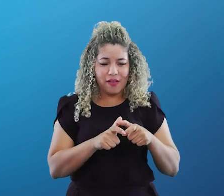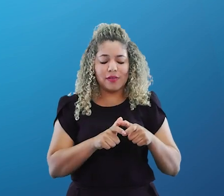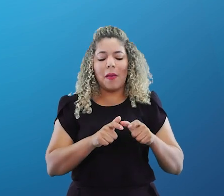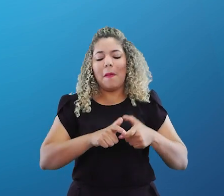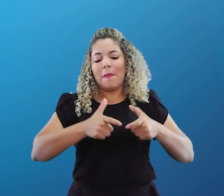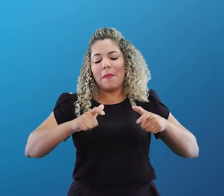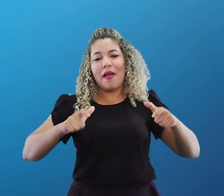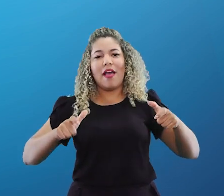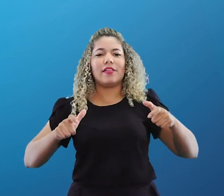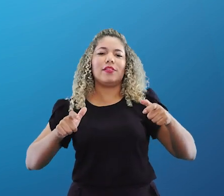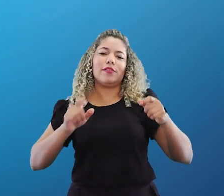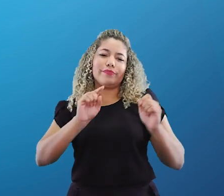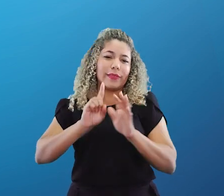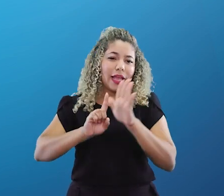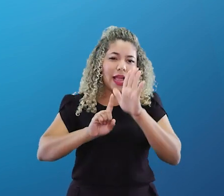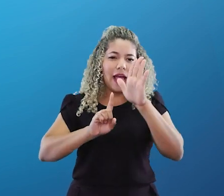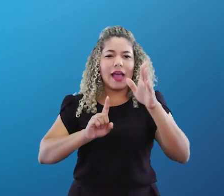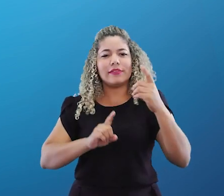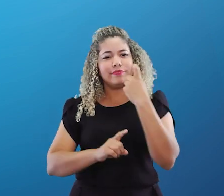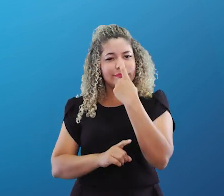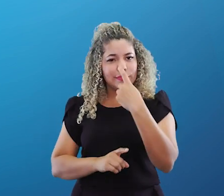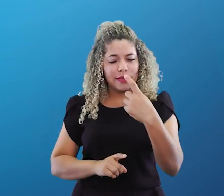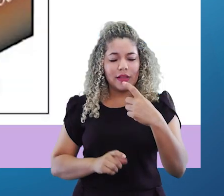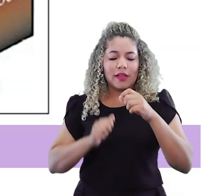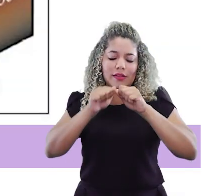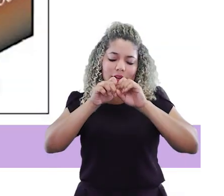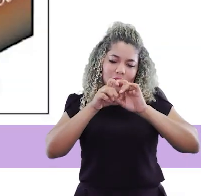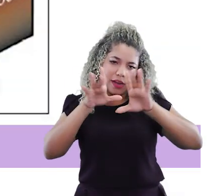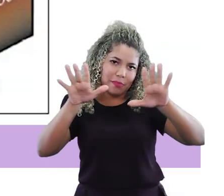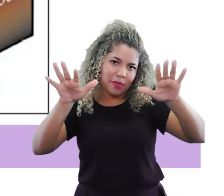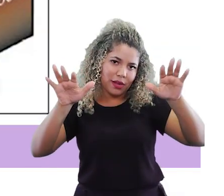relacionado, mais gás poluente fica disposto.